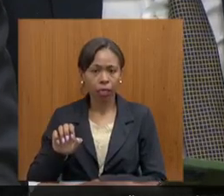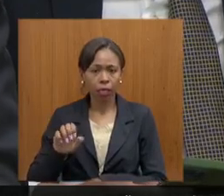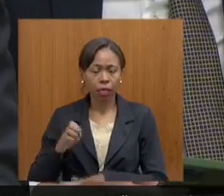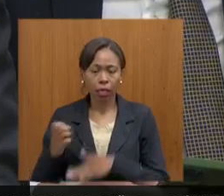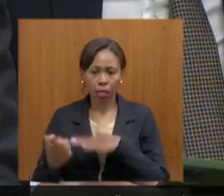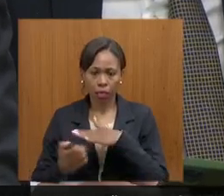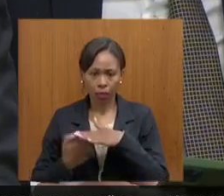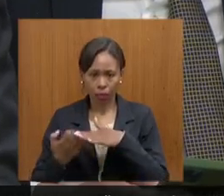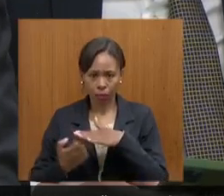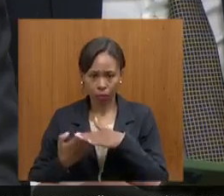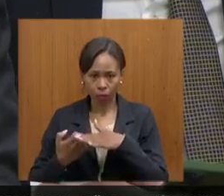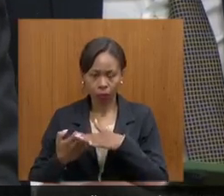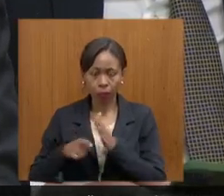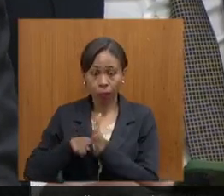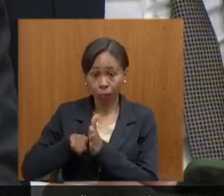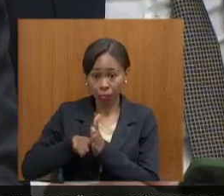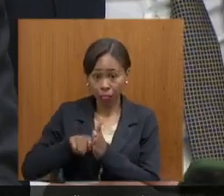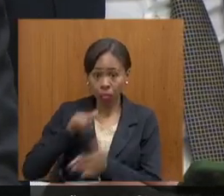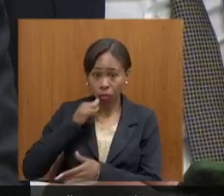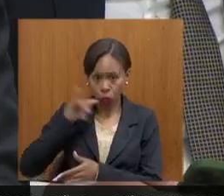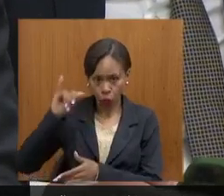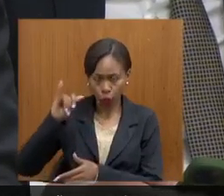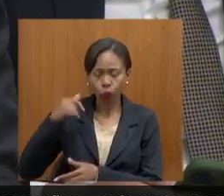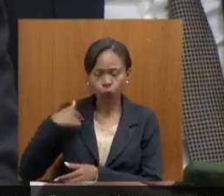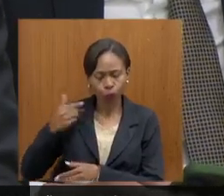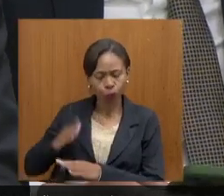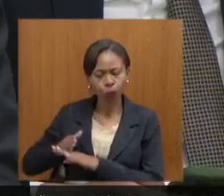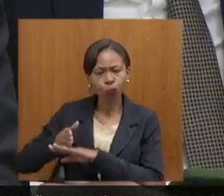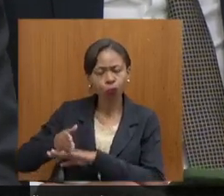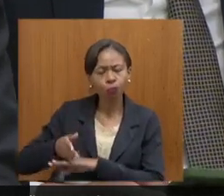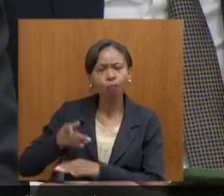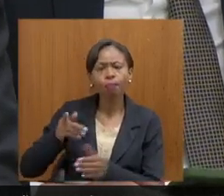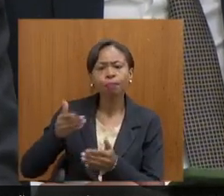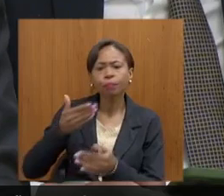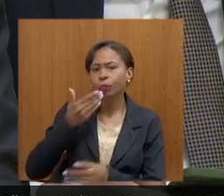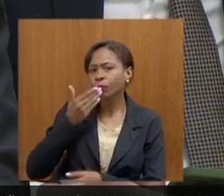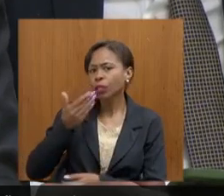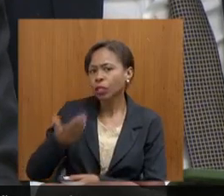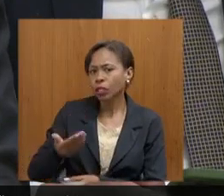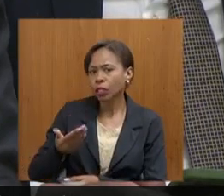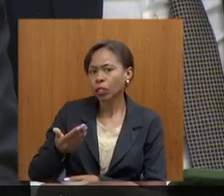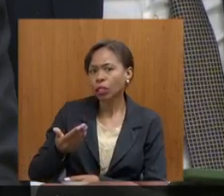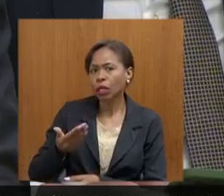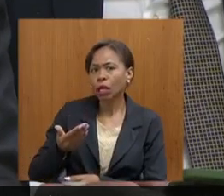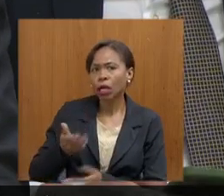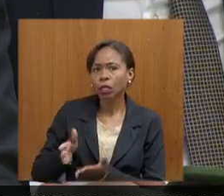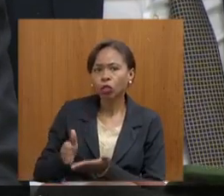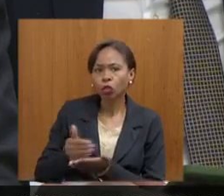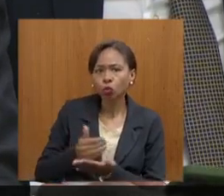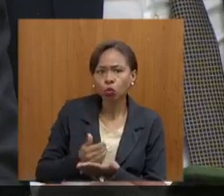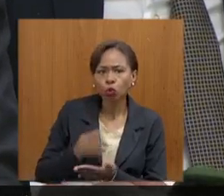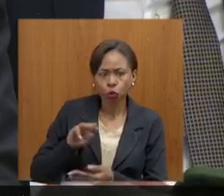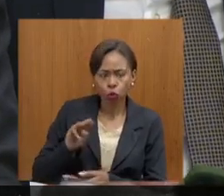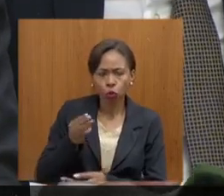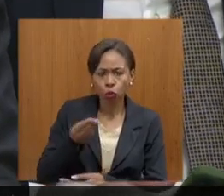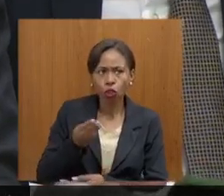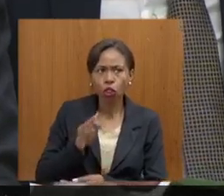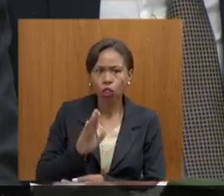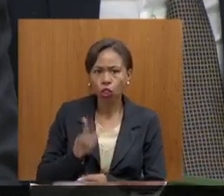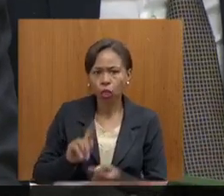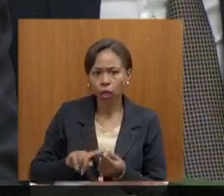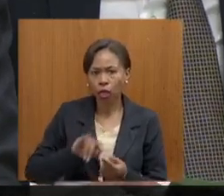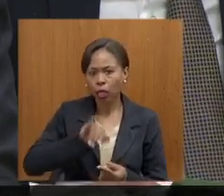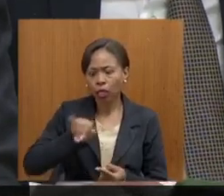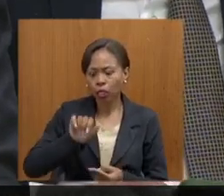para solicitar né esses nesse próximo milhões já foi atendido novamente Janaúba agora